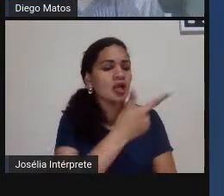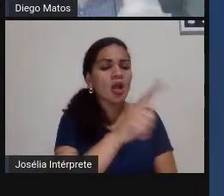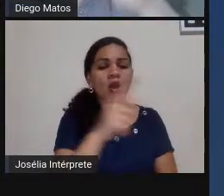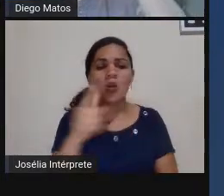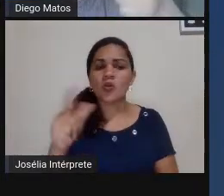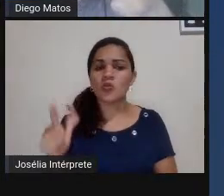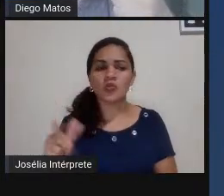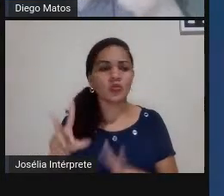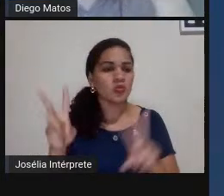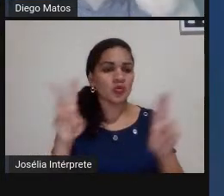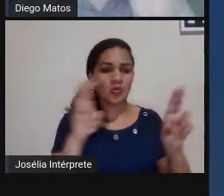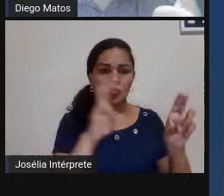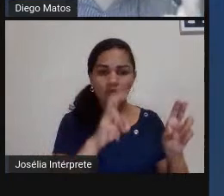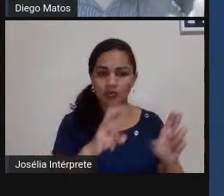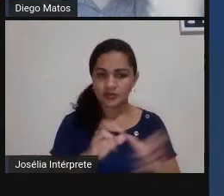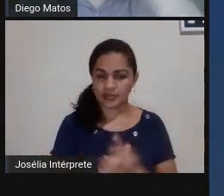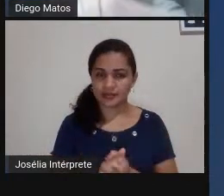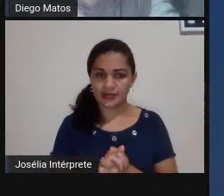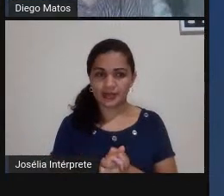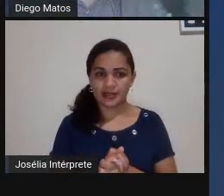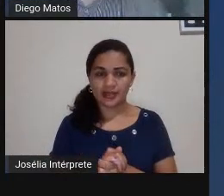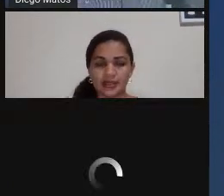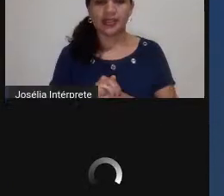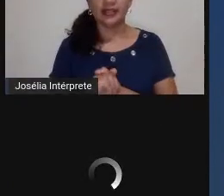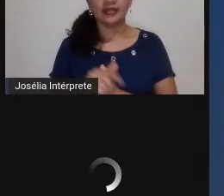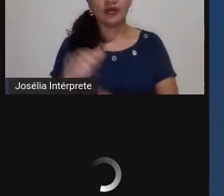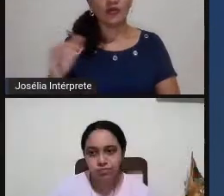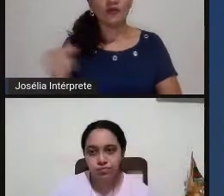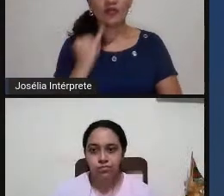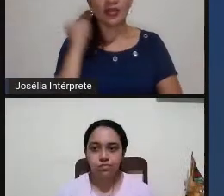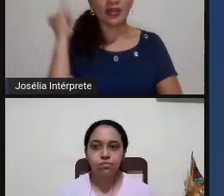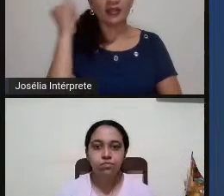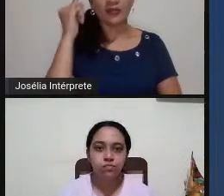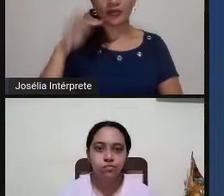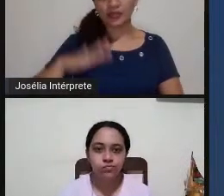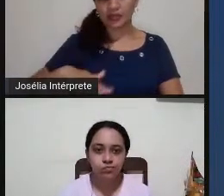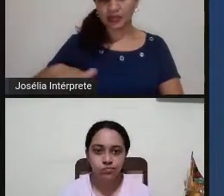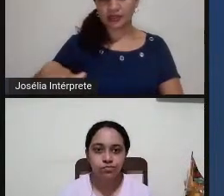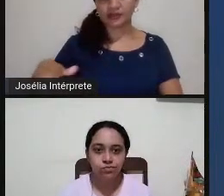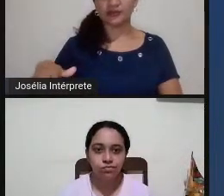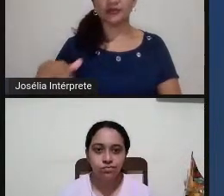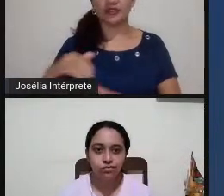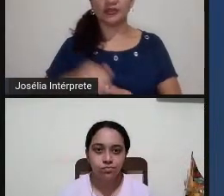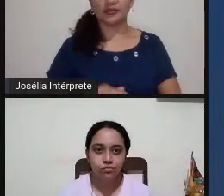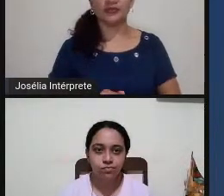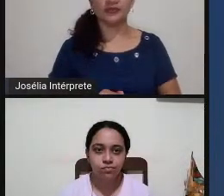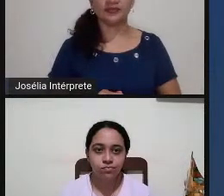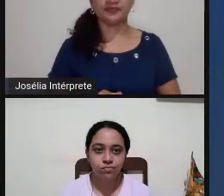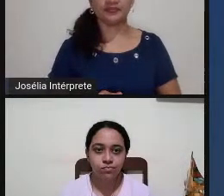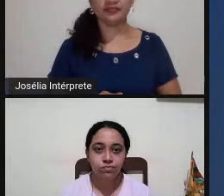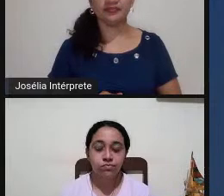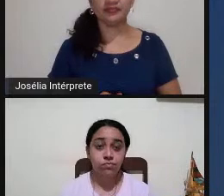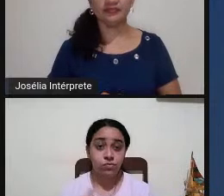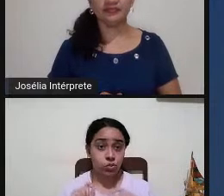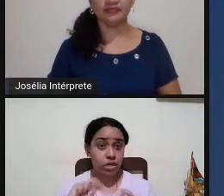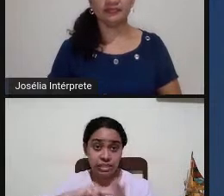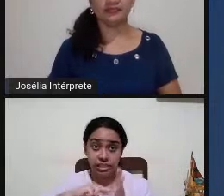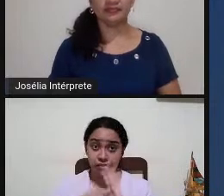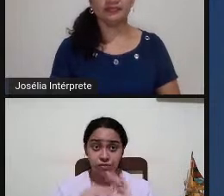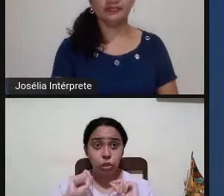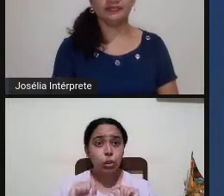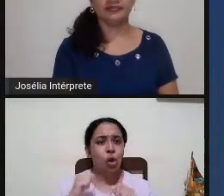JS Olha a importância que a educação teve para esse garoto fazer isso ou seja não somente ficar com